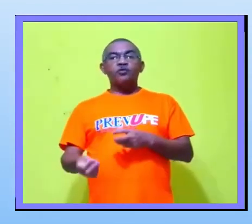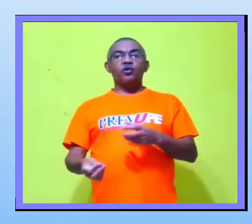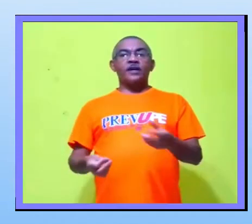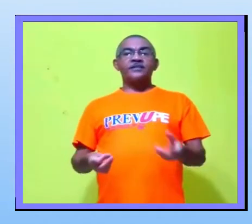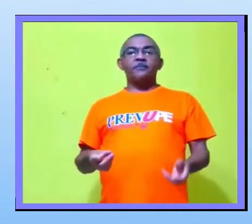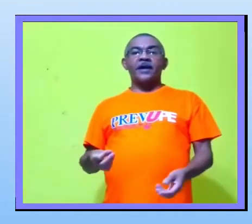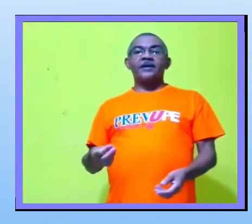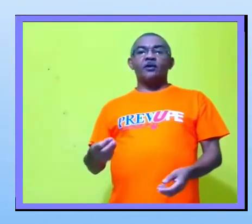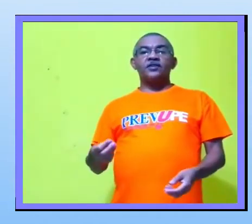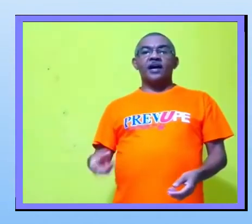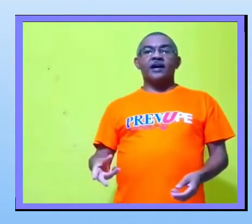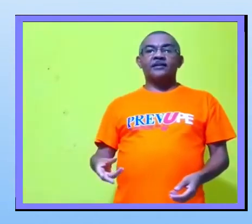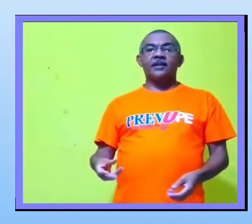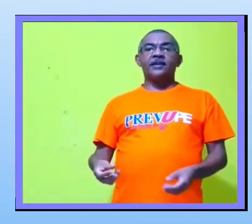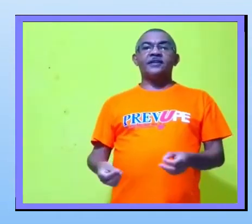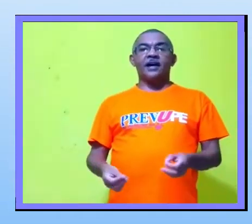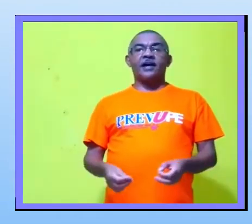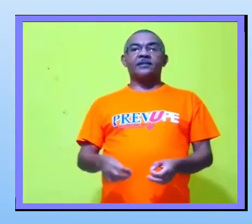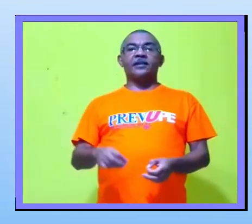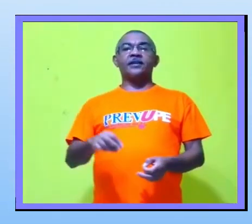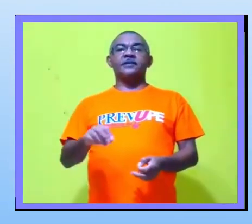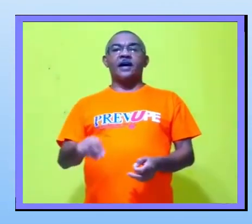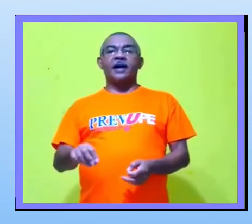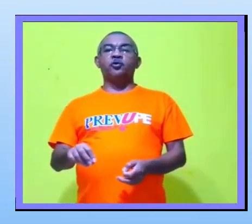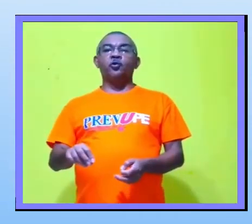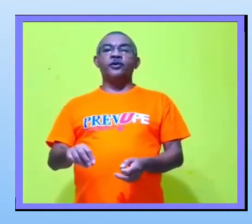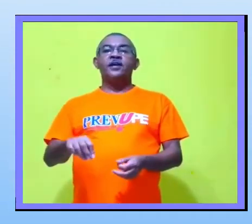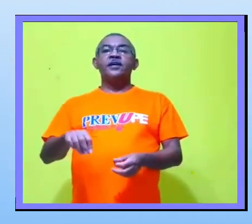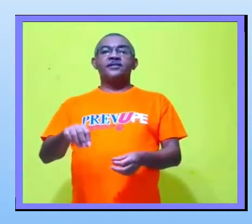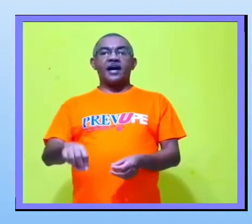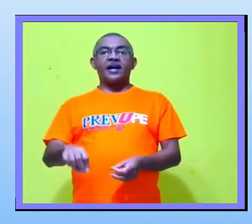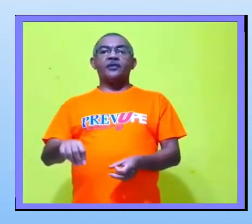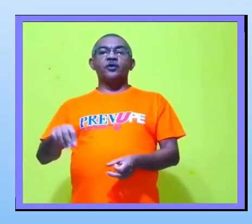Nós temos outro exemplo aí, que é o CH3,